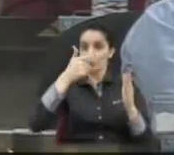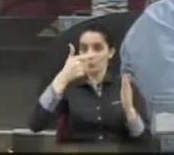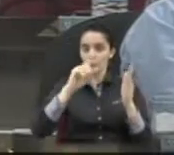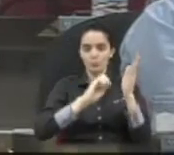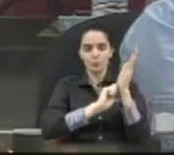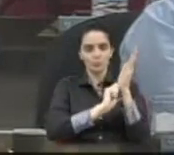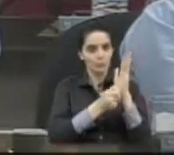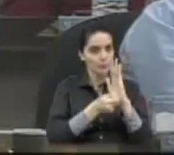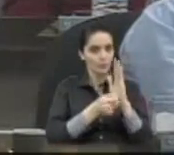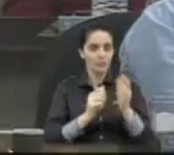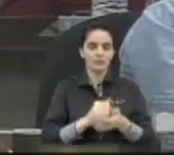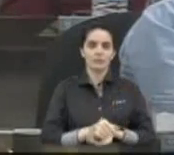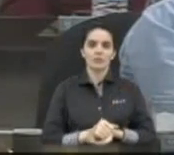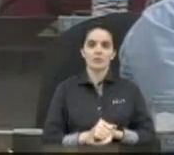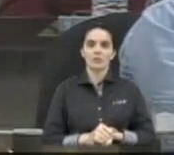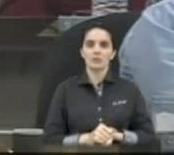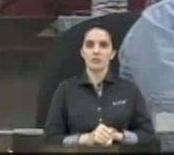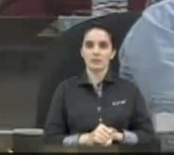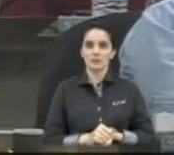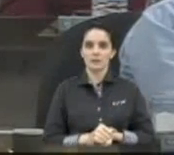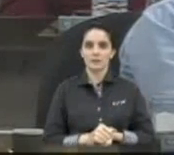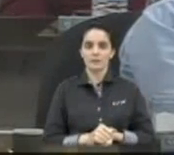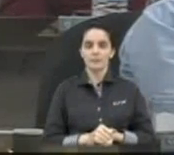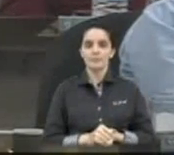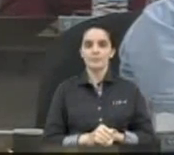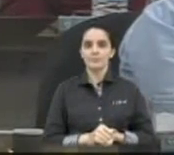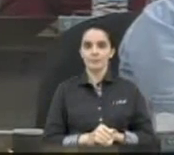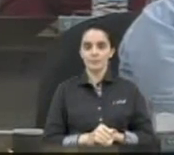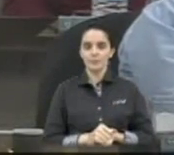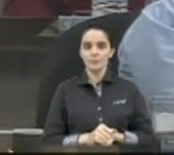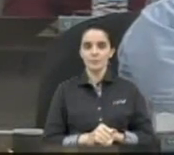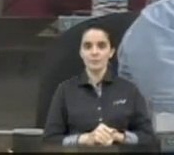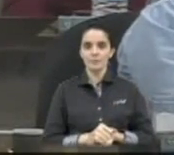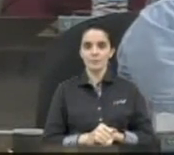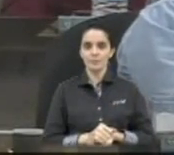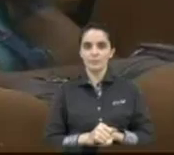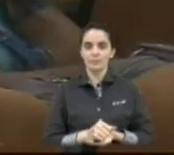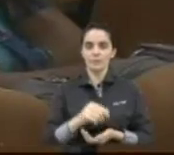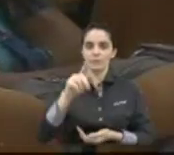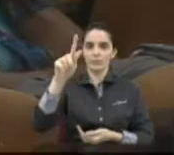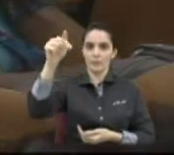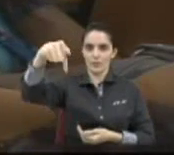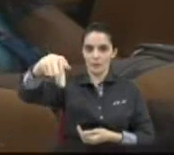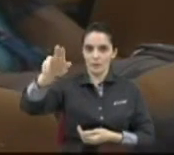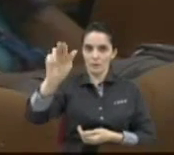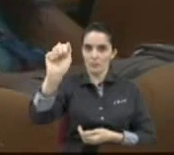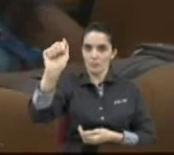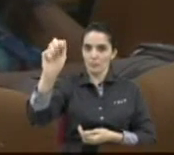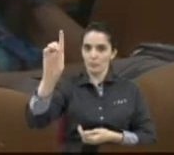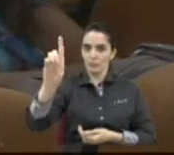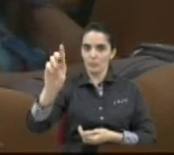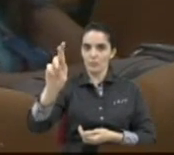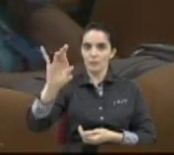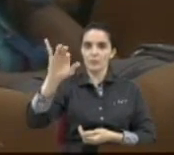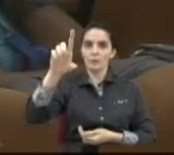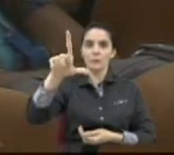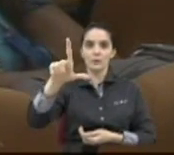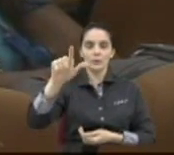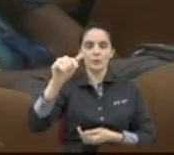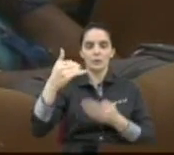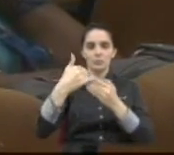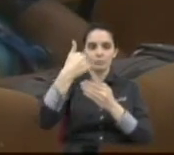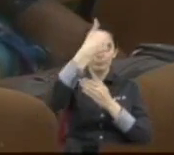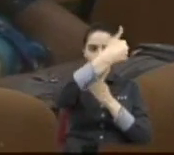na implantação de uma artroplastia total do quadril direito, do quadril esquerdo. É uma pessoa, senhor